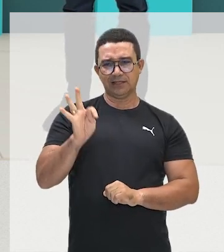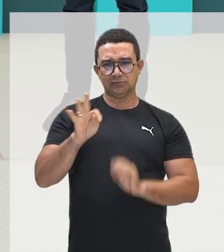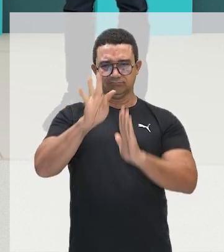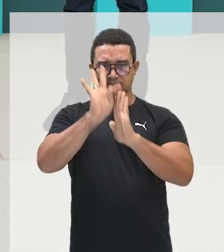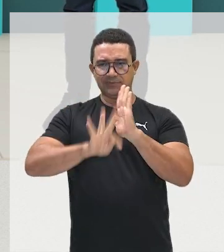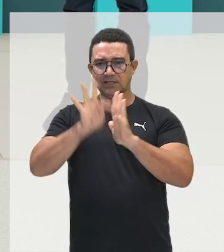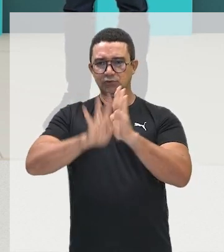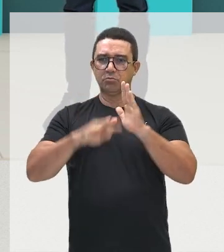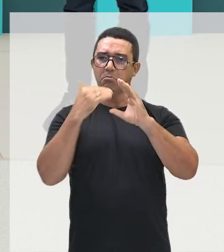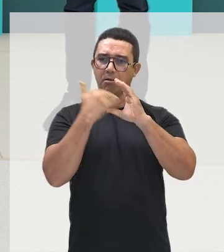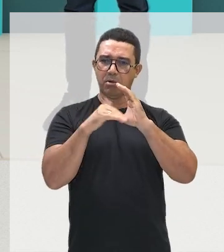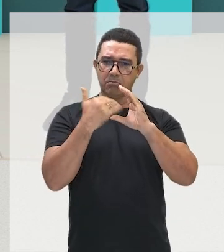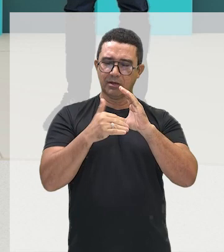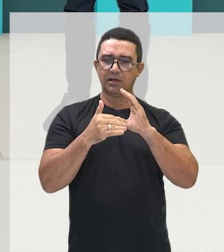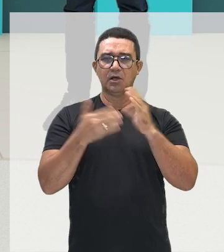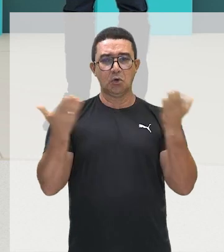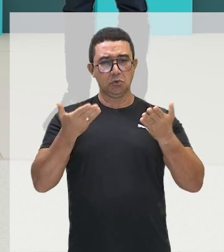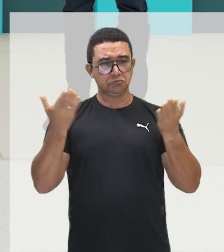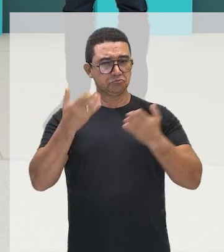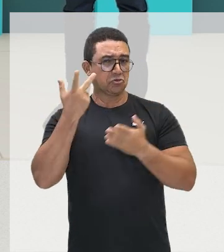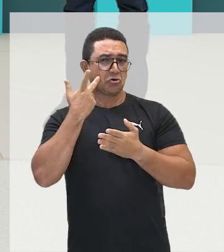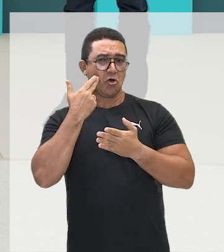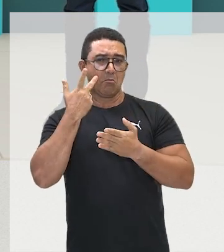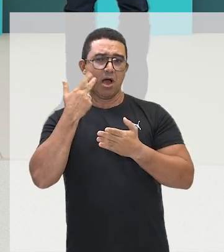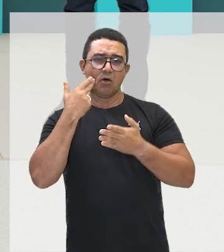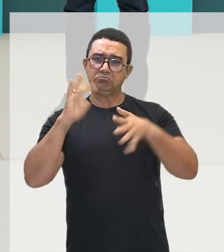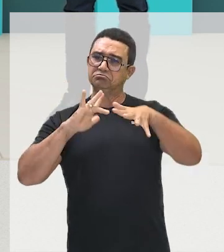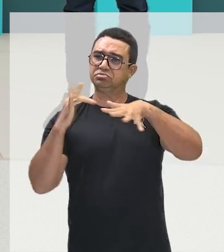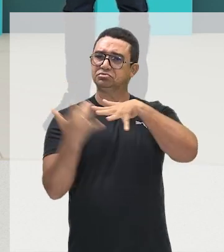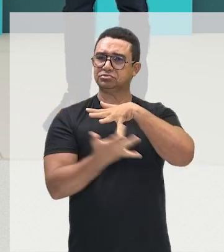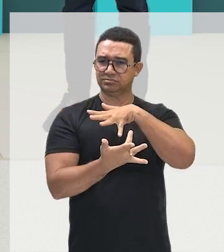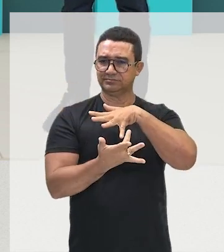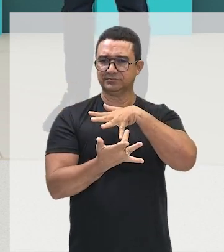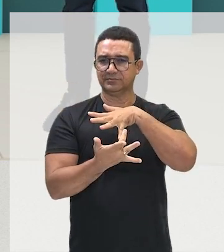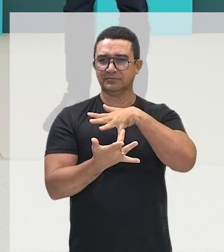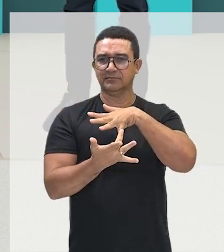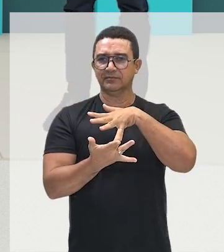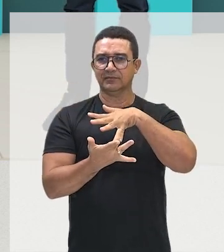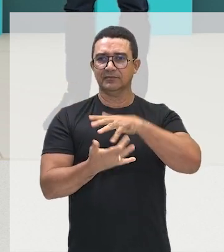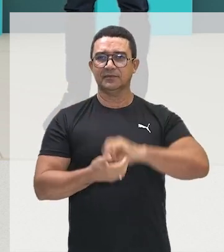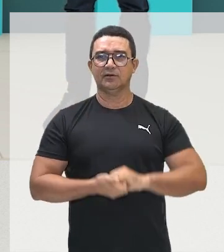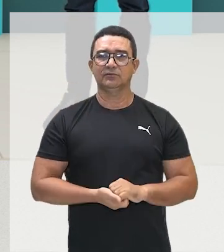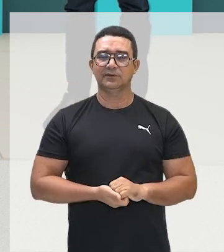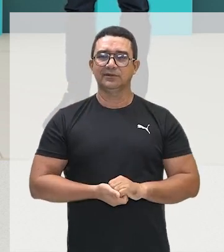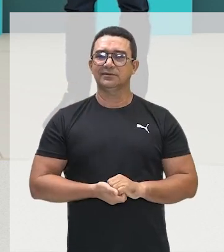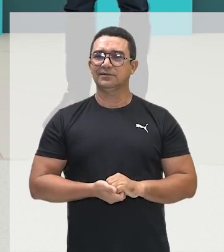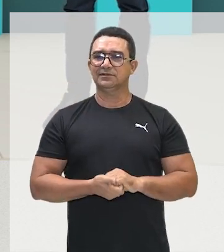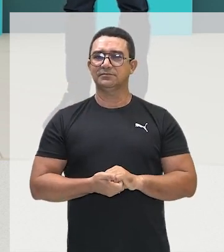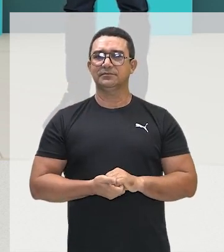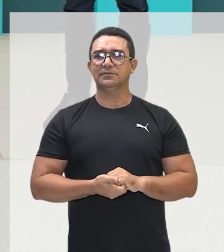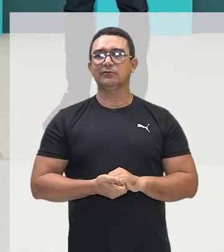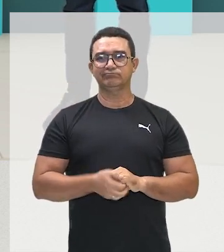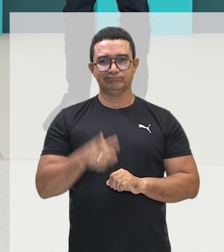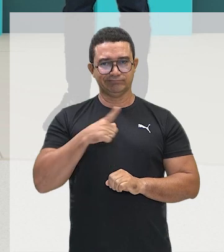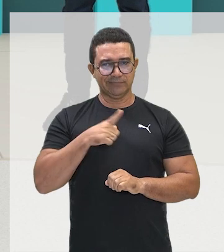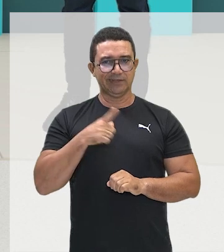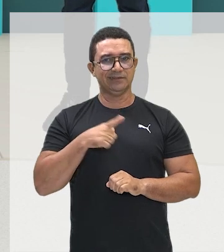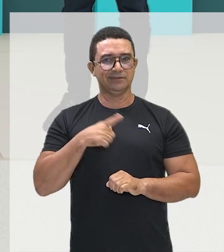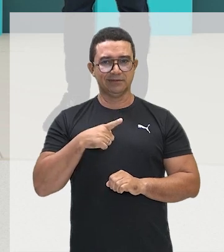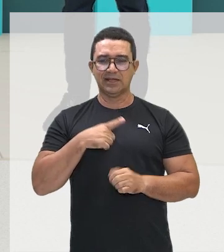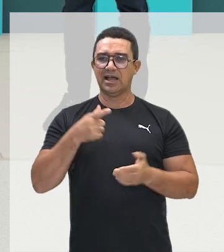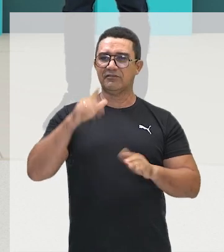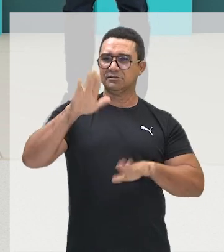muito comuns hoje, né, na era das redes sociais, no nosso tempo, muito comum. Ali é um local onde se proliferam